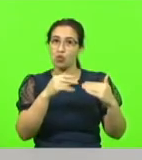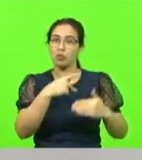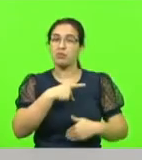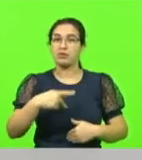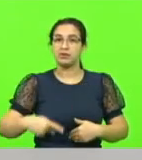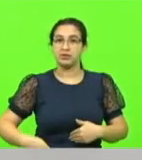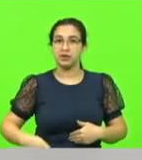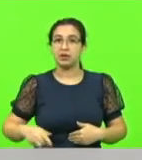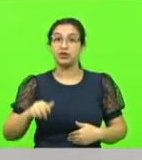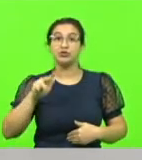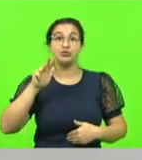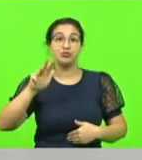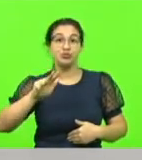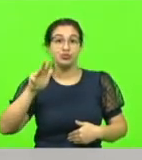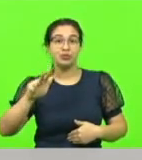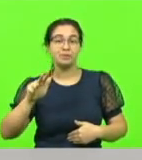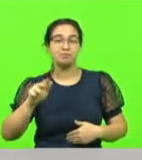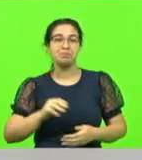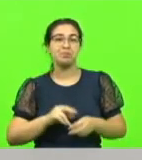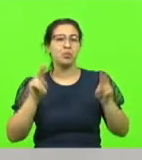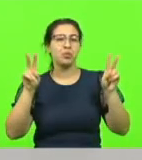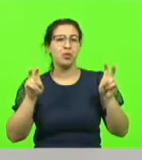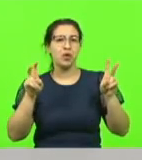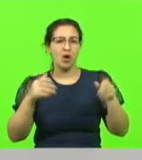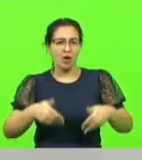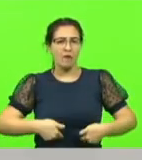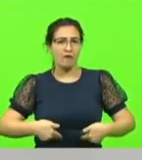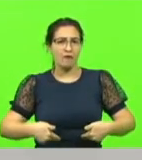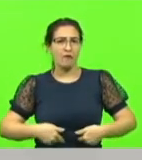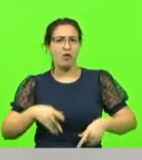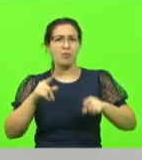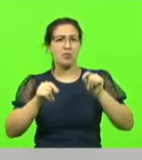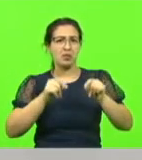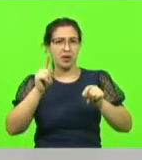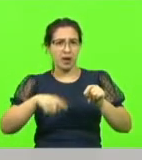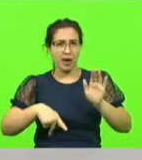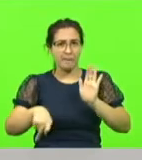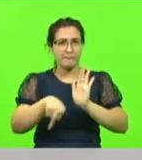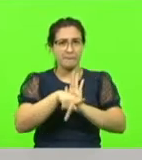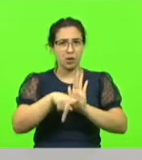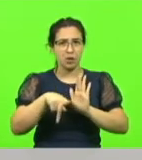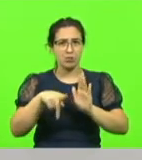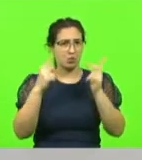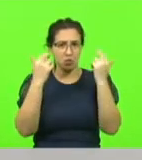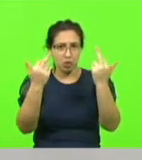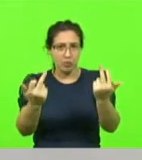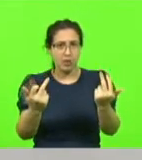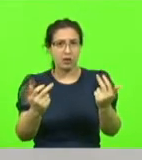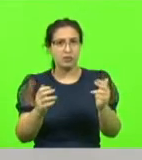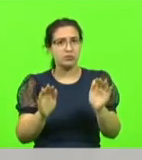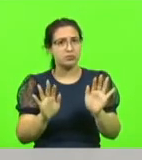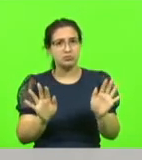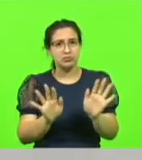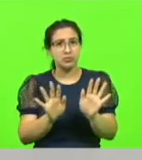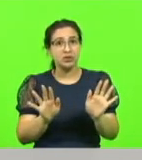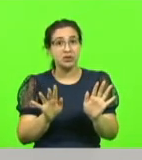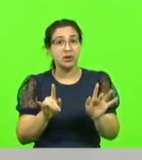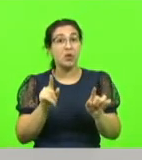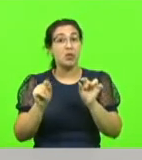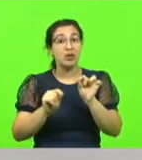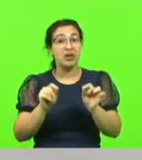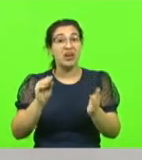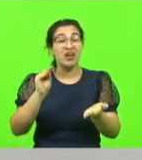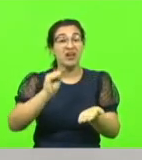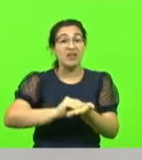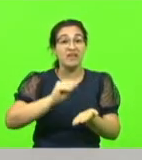A fome não é um fenômeno da natureza. A fome é um fenômeno da falta de cara de pau,